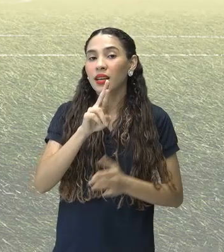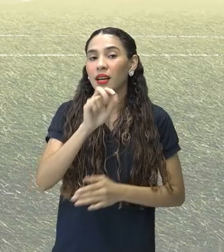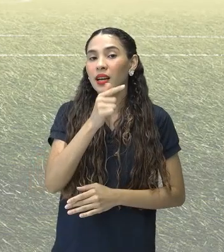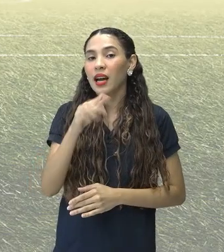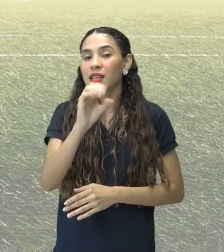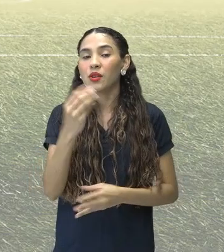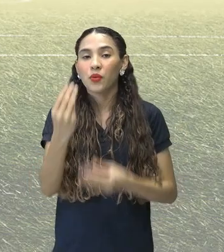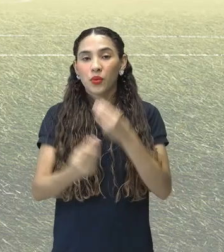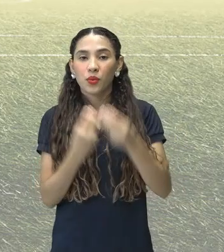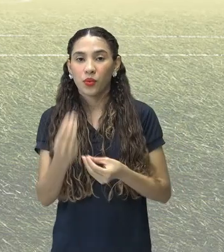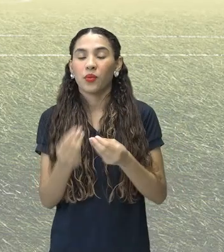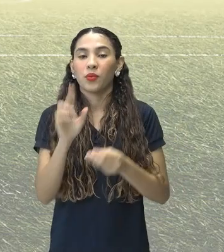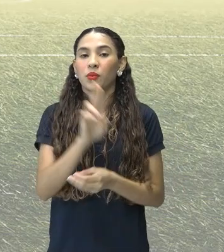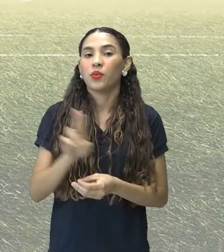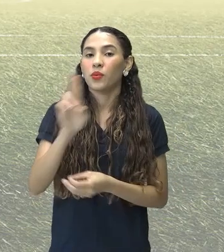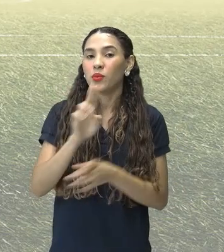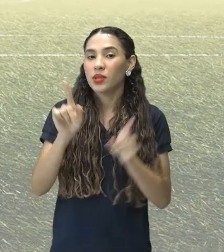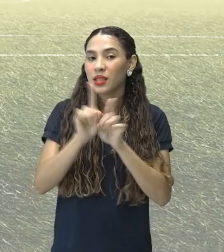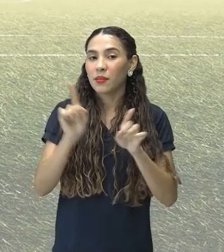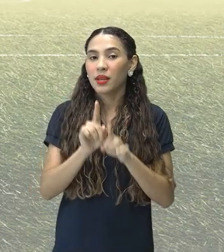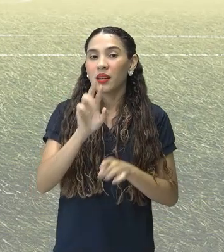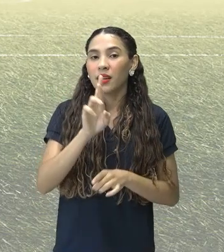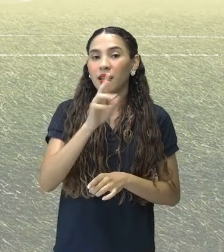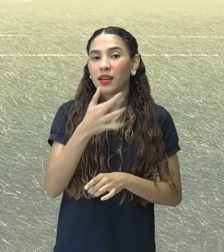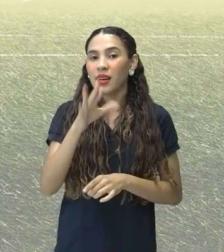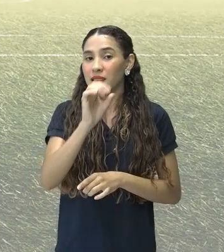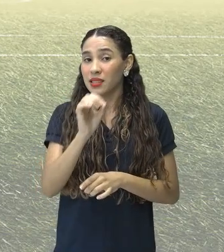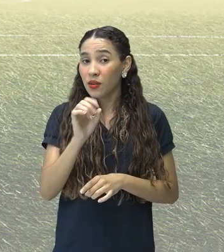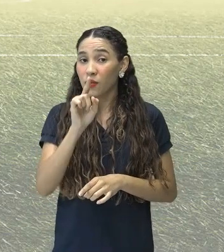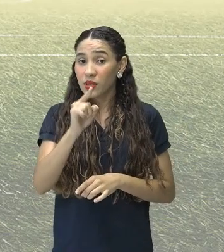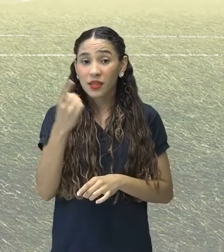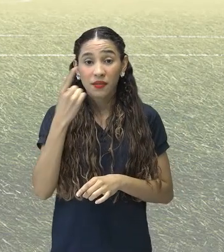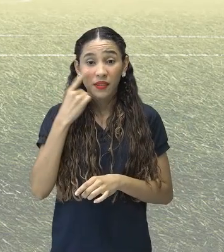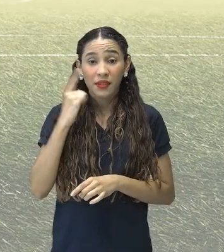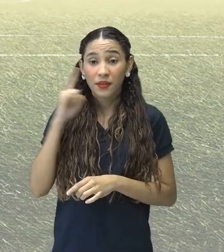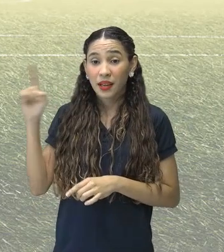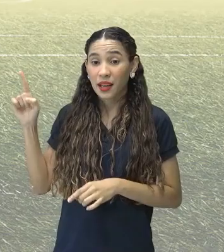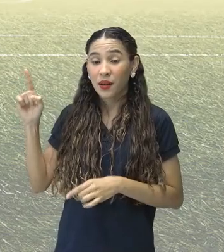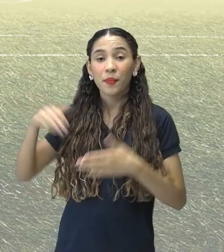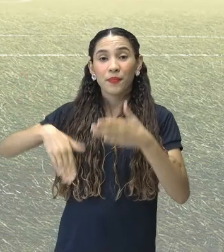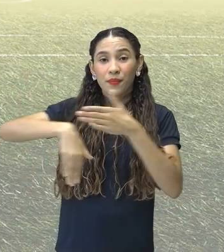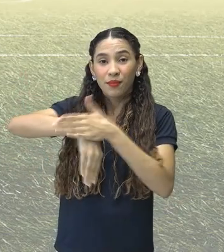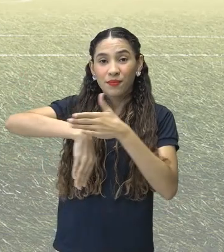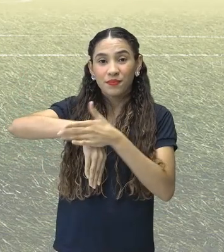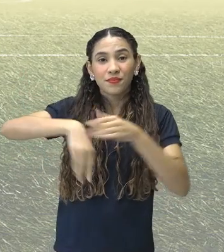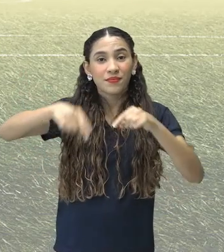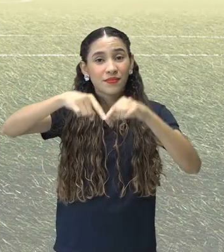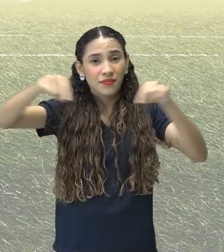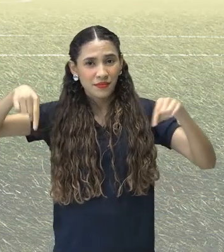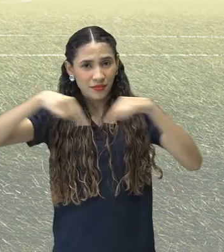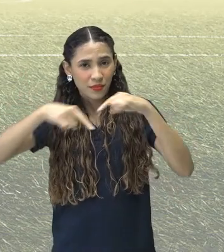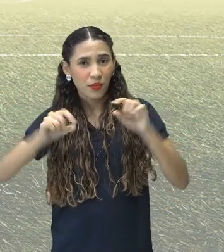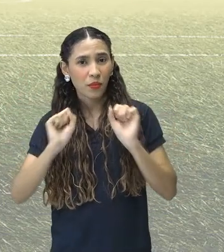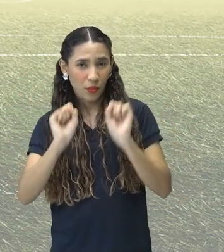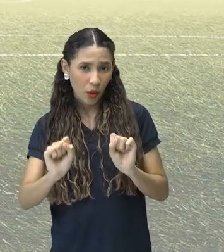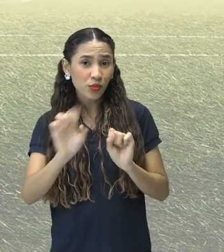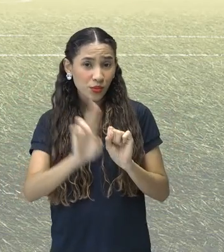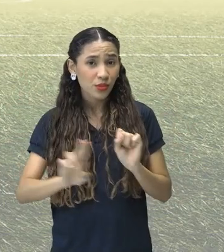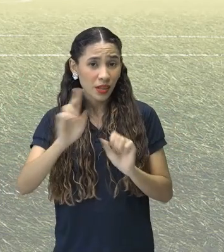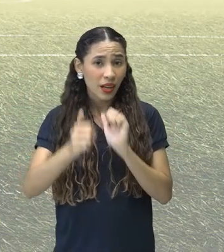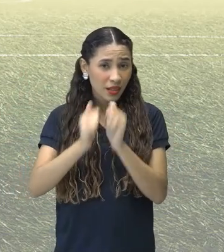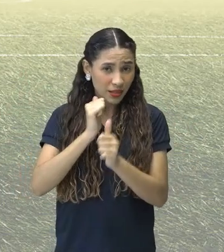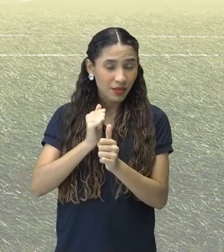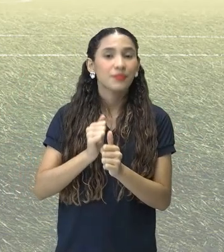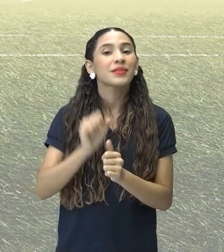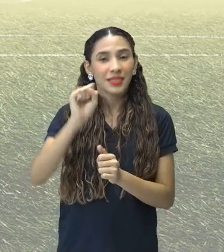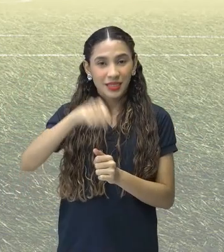gente aplica, a nossa razão. Como vocês estão vendo, estou num campo de futebol. Eu posso utilizar nos esportes a